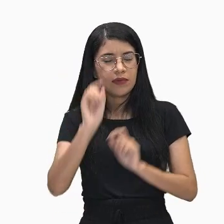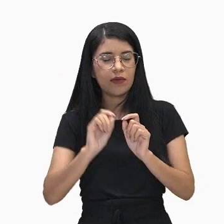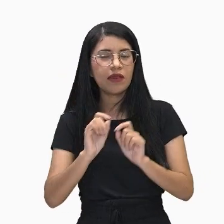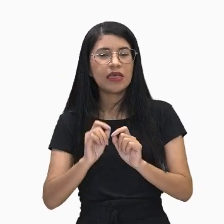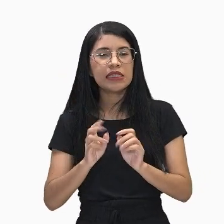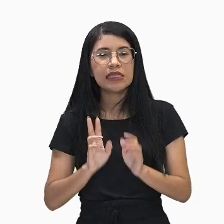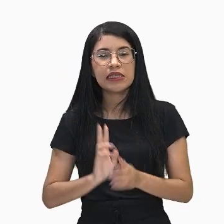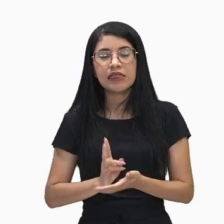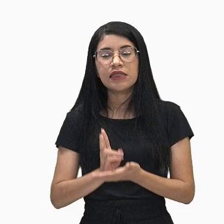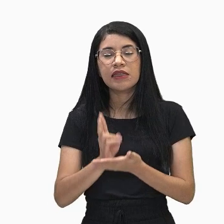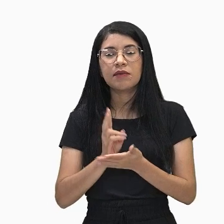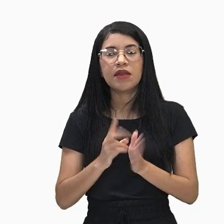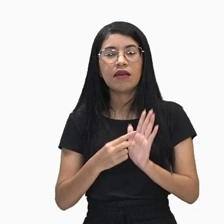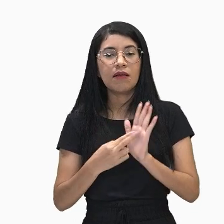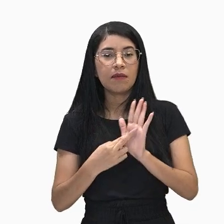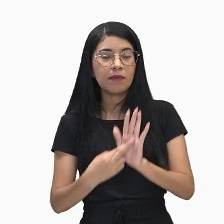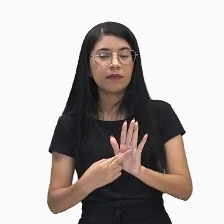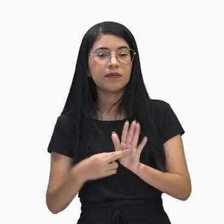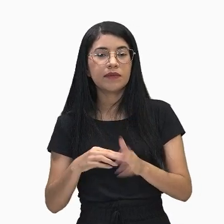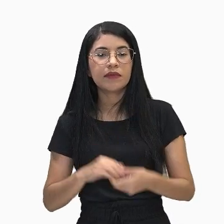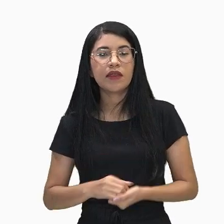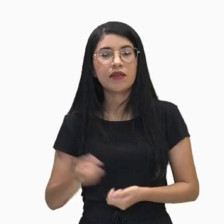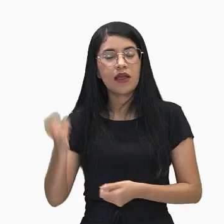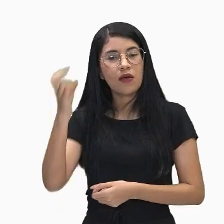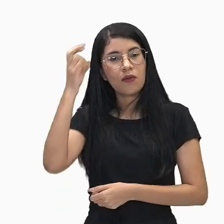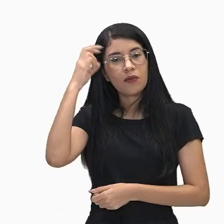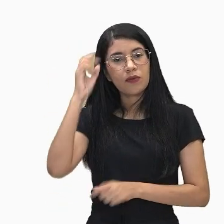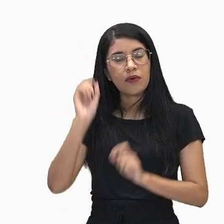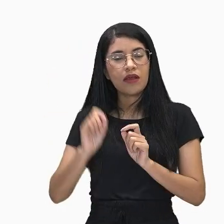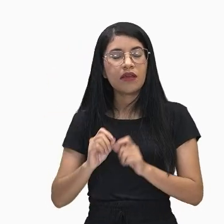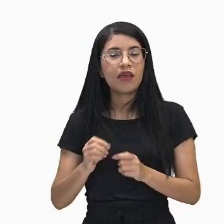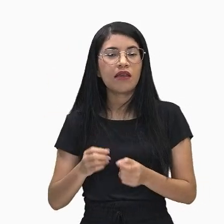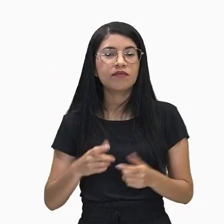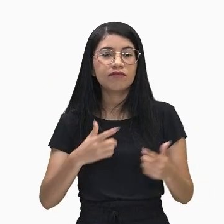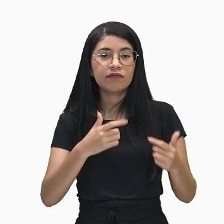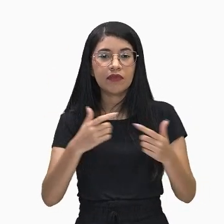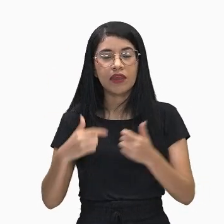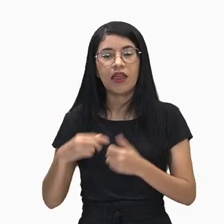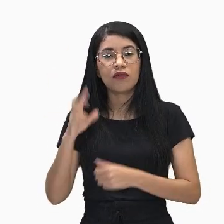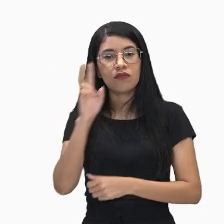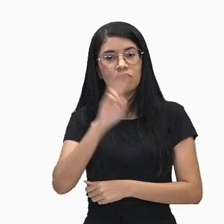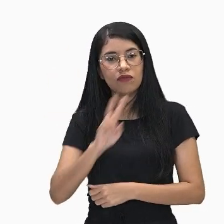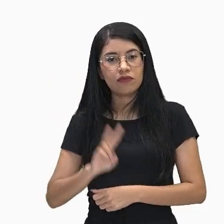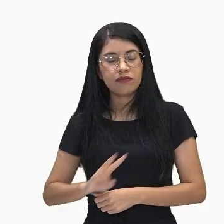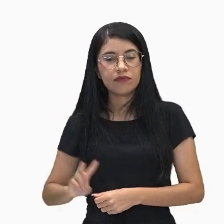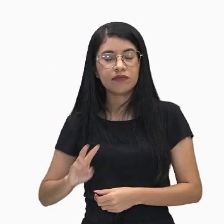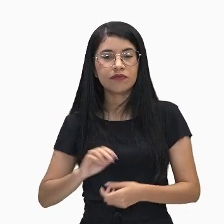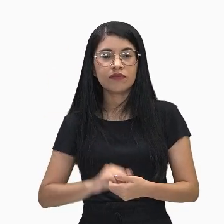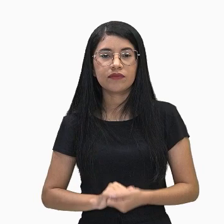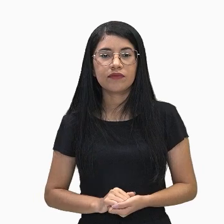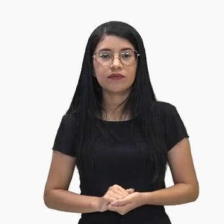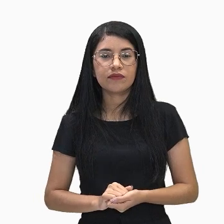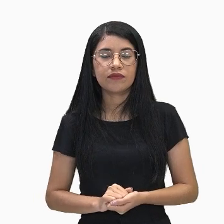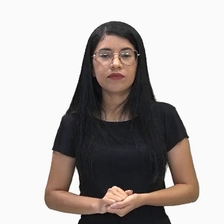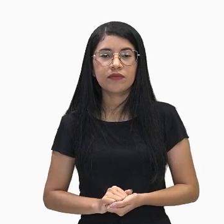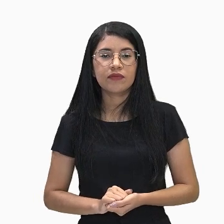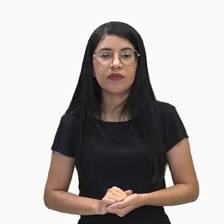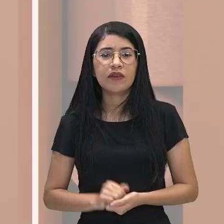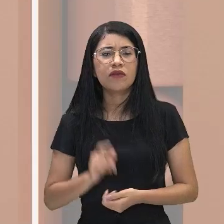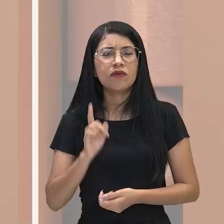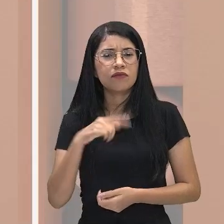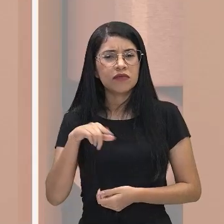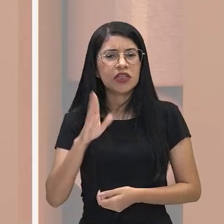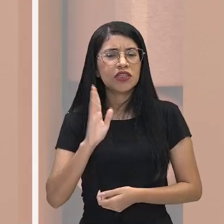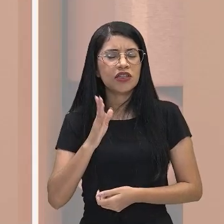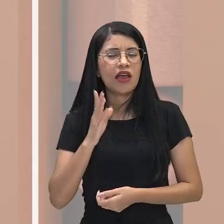retratado na nossa indústria cultural, que é a Guerra do Vietnã. Vendo para mim aqui, por favor. Vocês provavelmente já devem